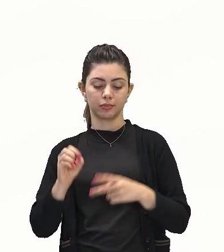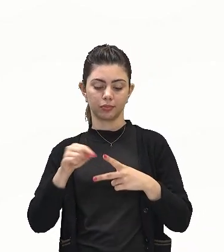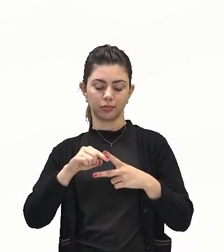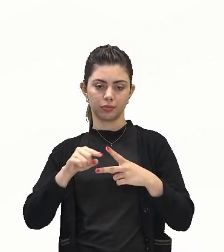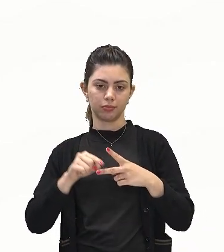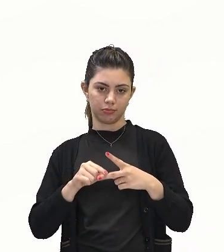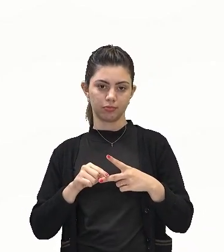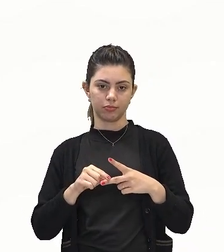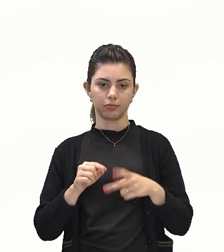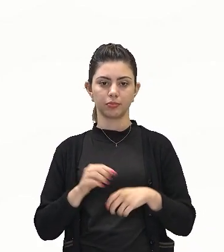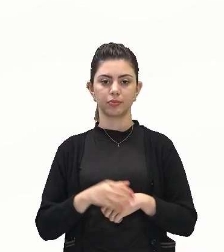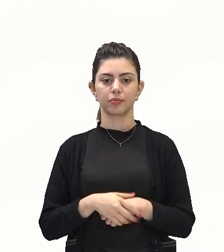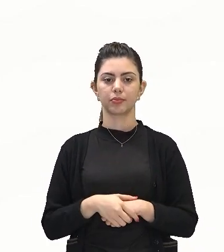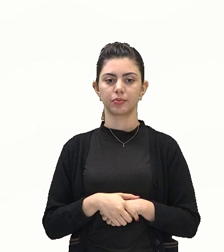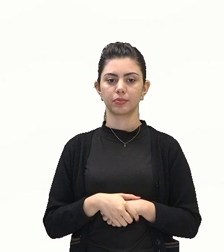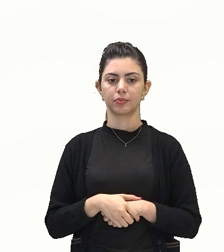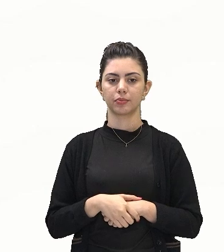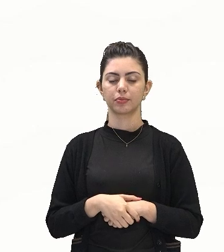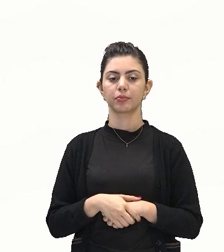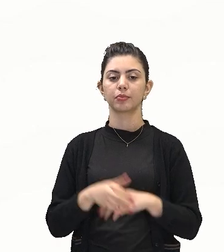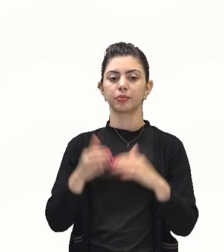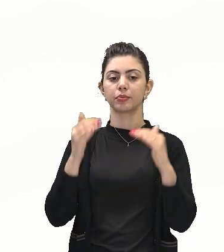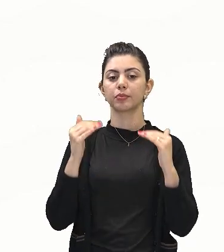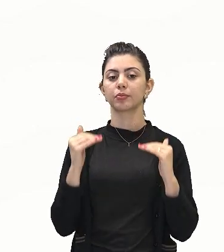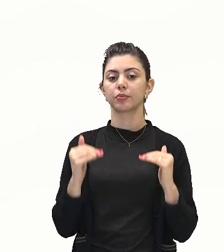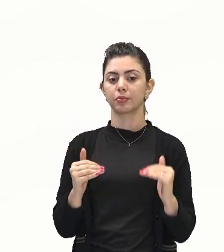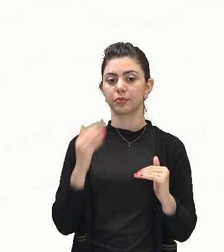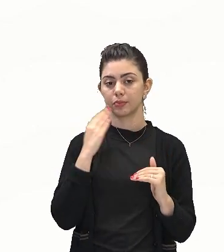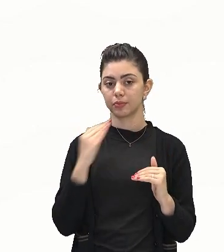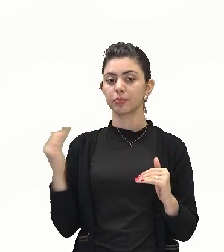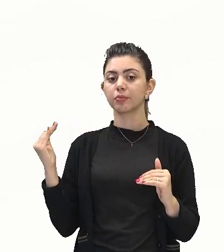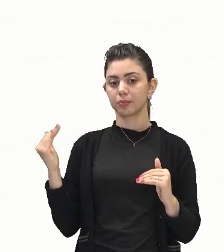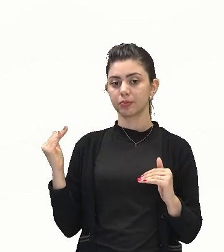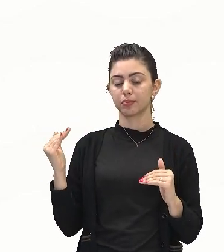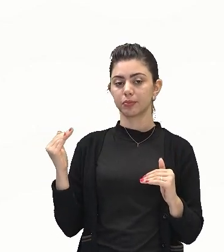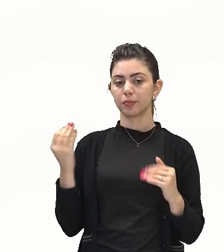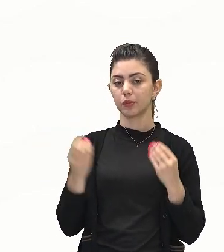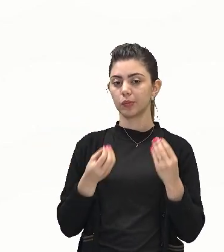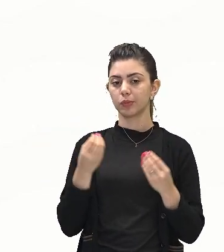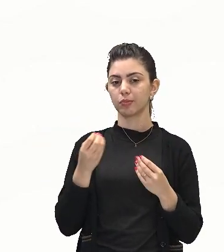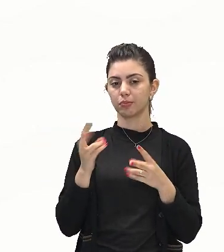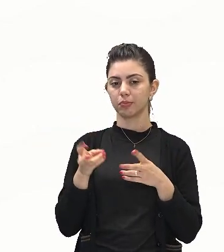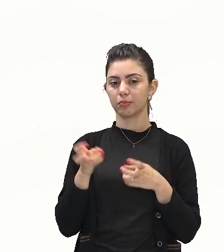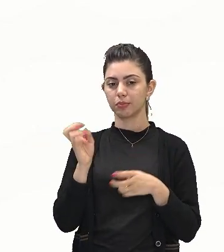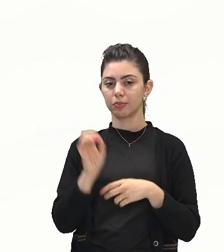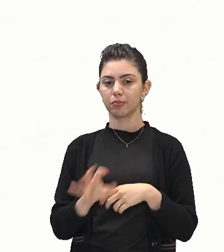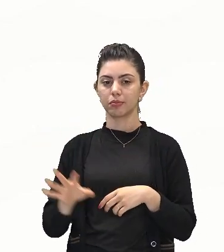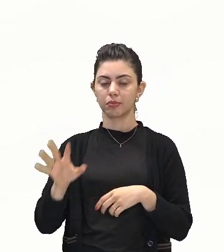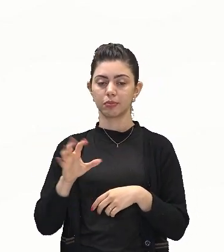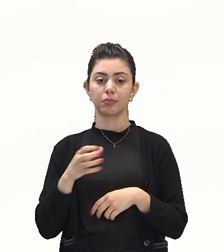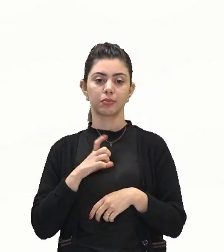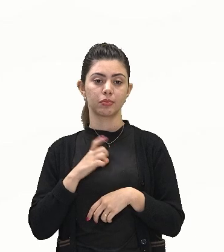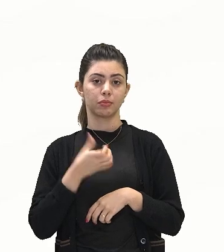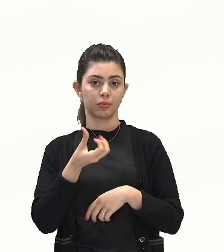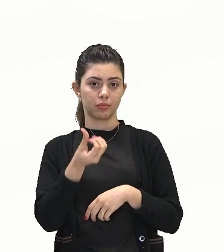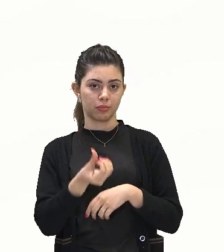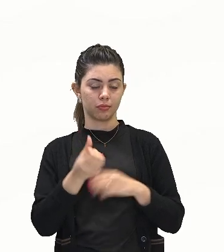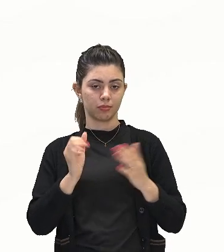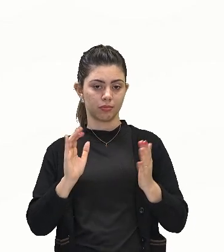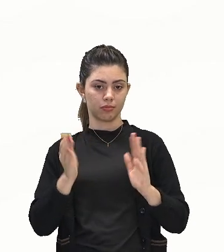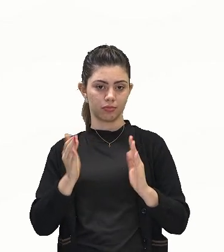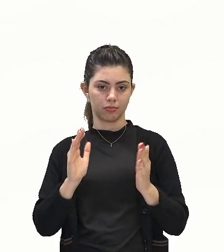pentágono, 540. Um hexágono regular. Hexágonos são o quê? 6